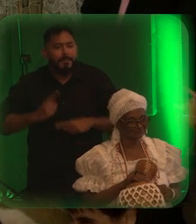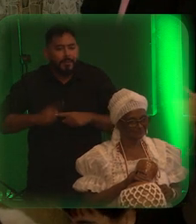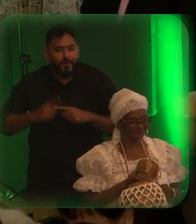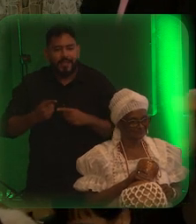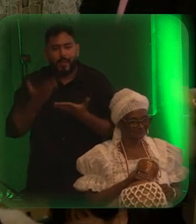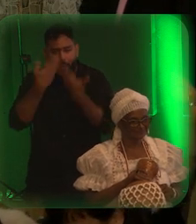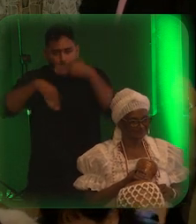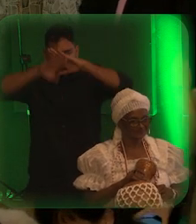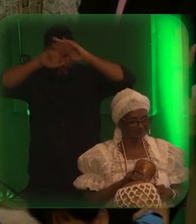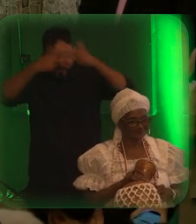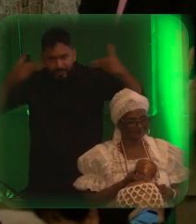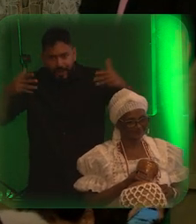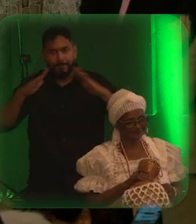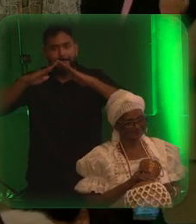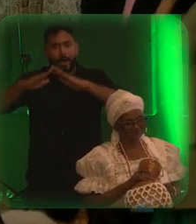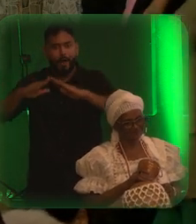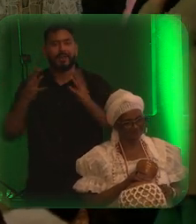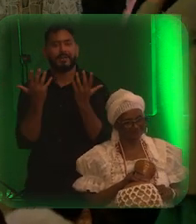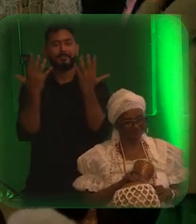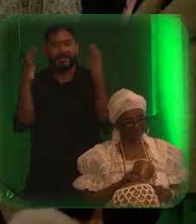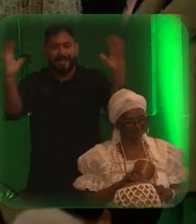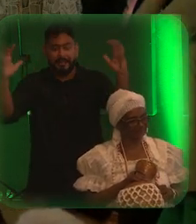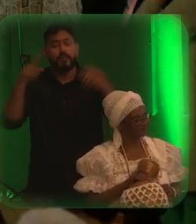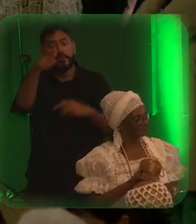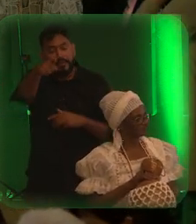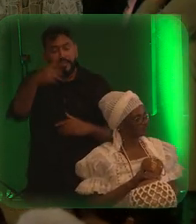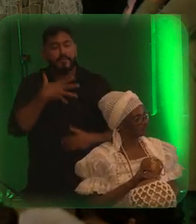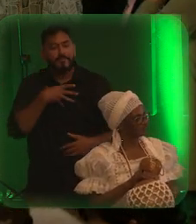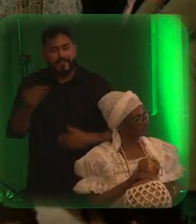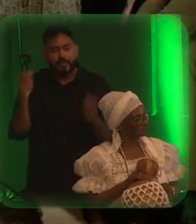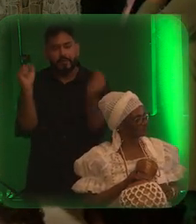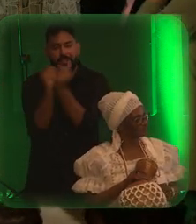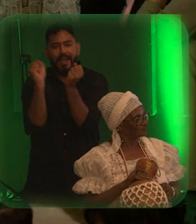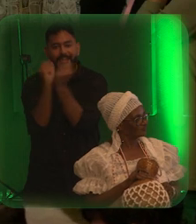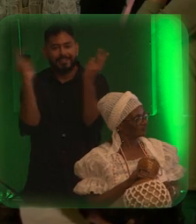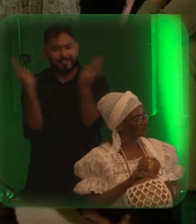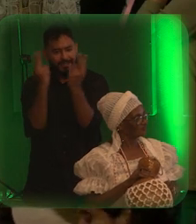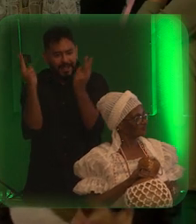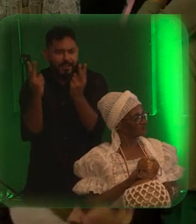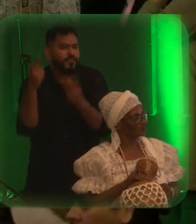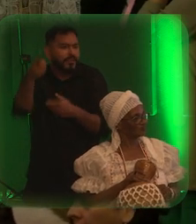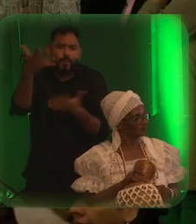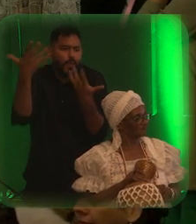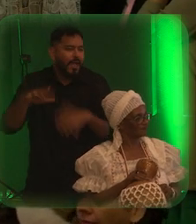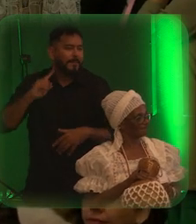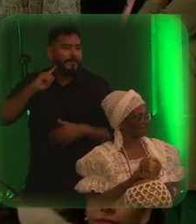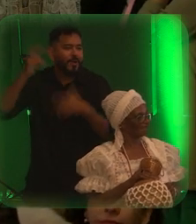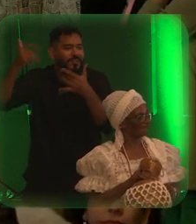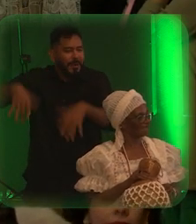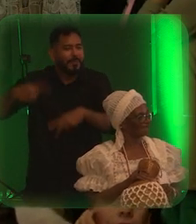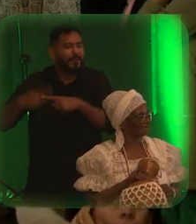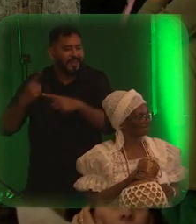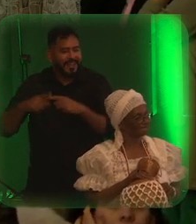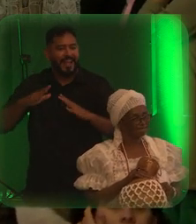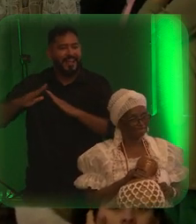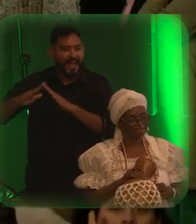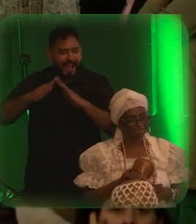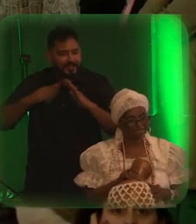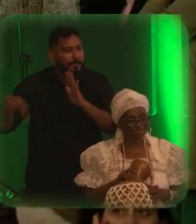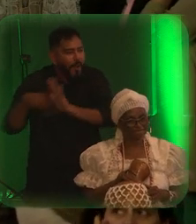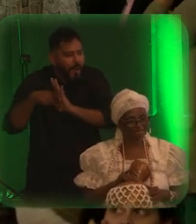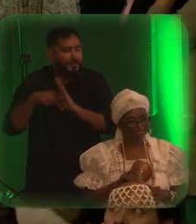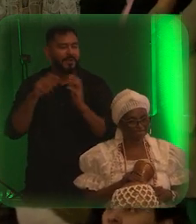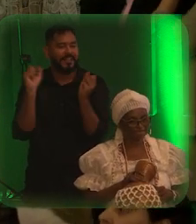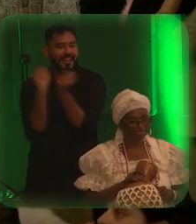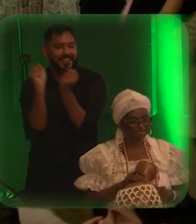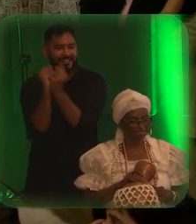Como filho de Iansã, você vai querer não ter poluição, porque é o habitat de Iansã. Então é isso, gente, que é a religião de matriz